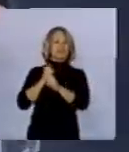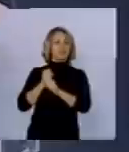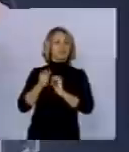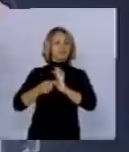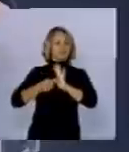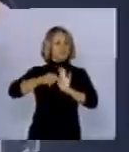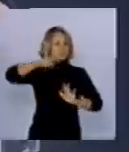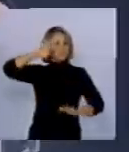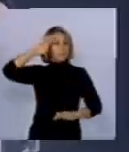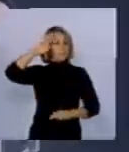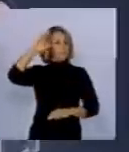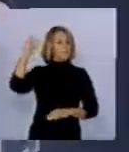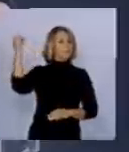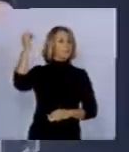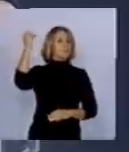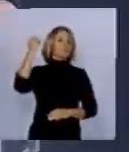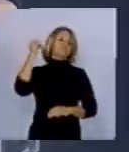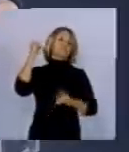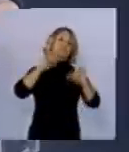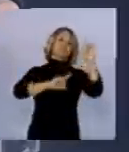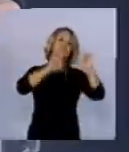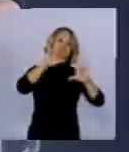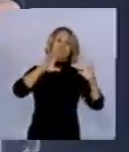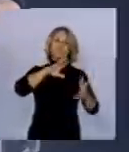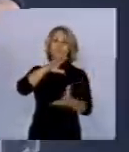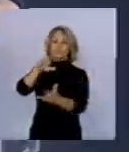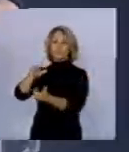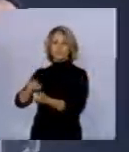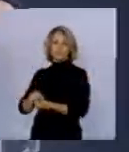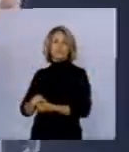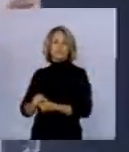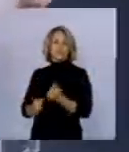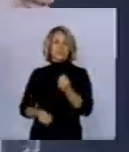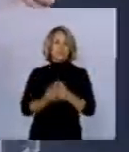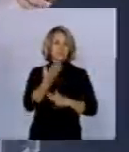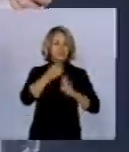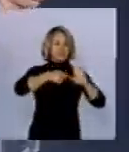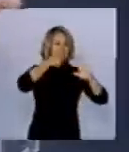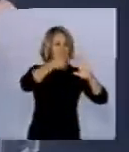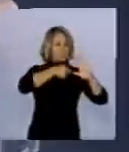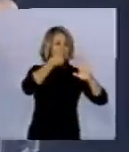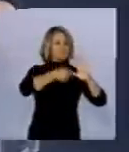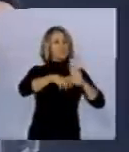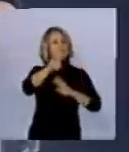no mundo essa série foi exibida na Nickel load e na